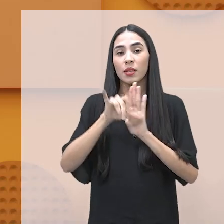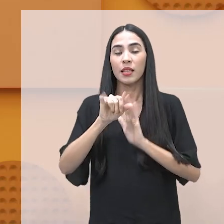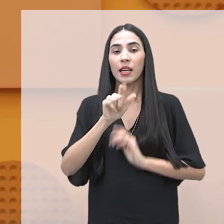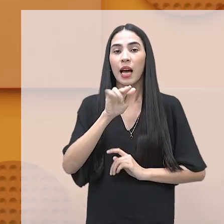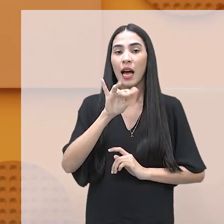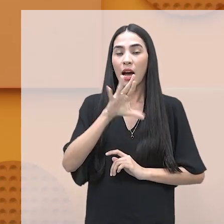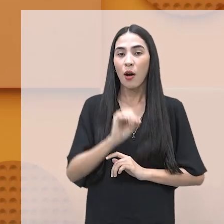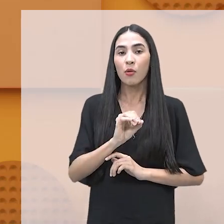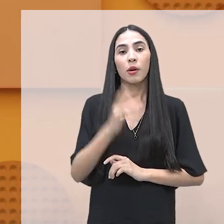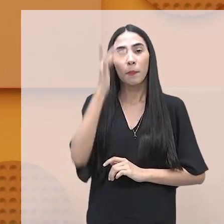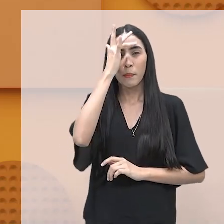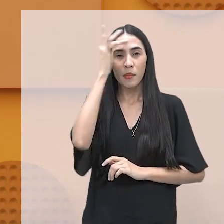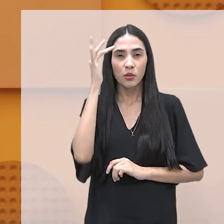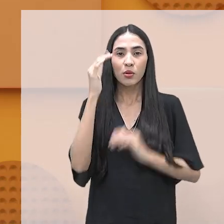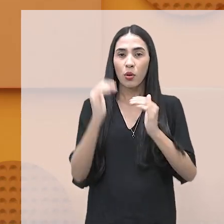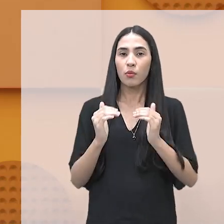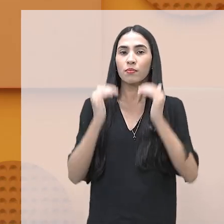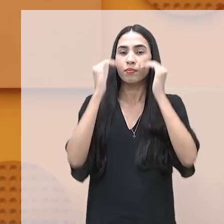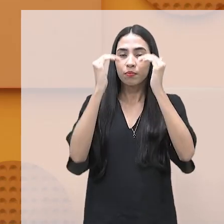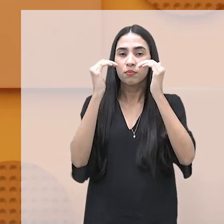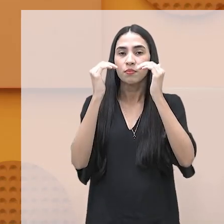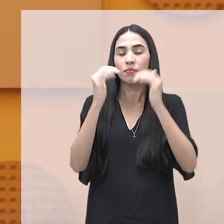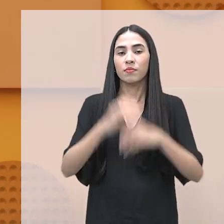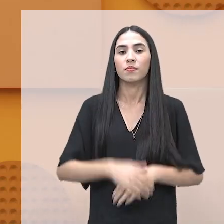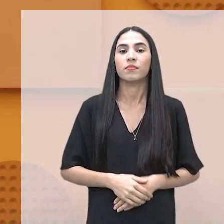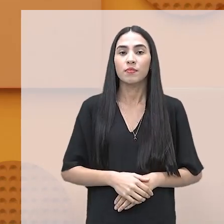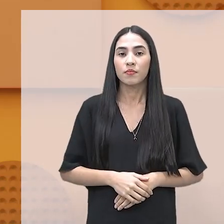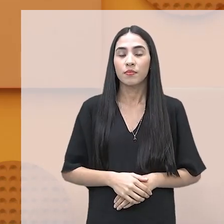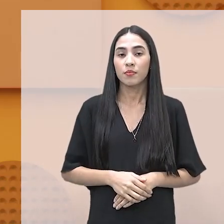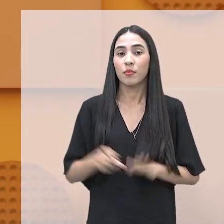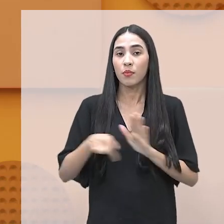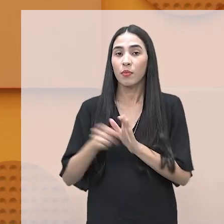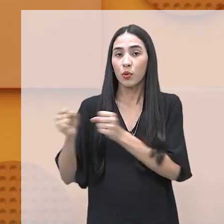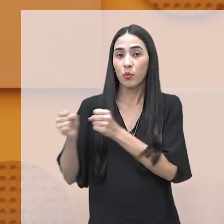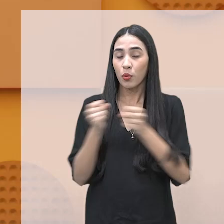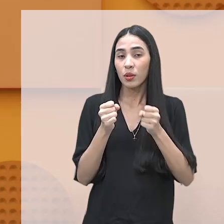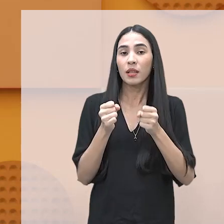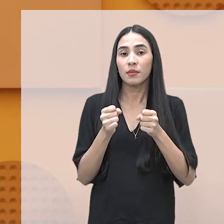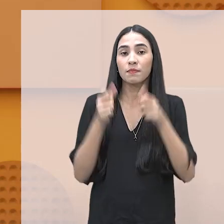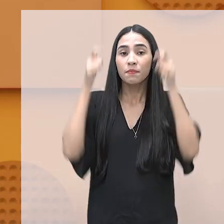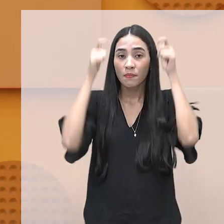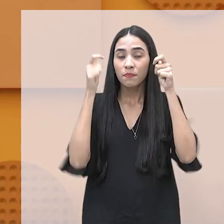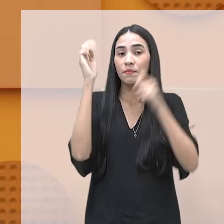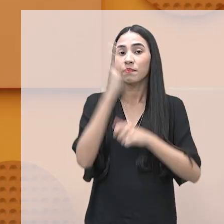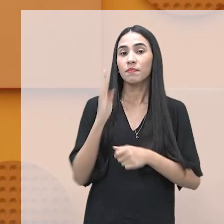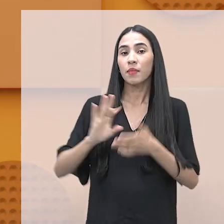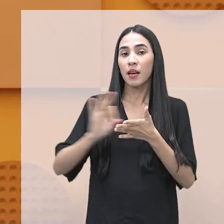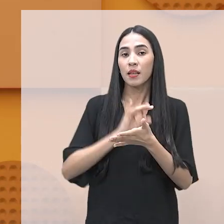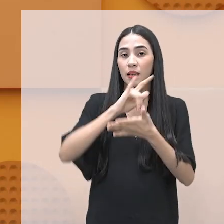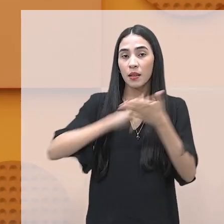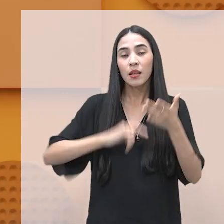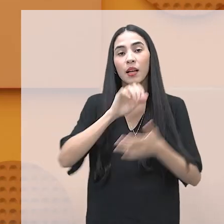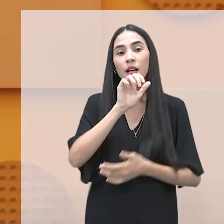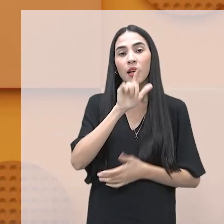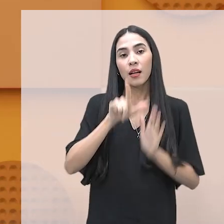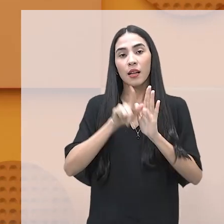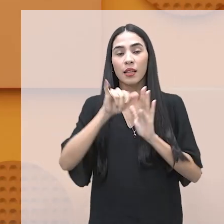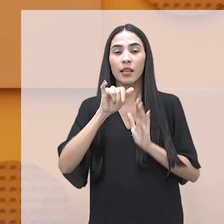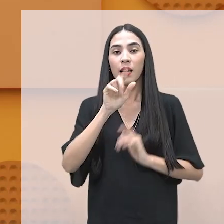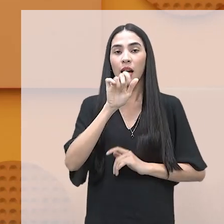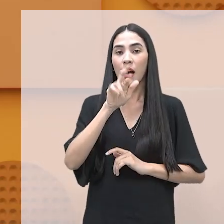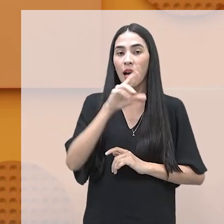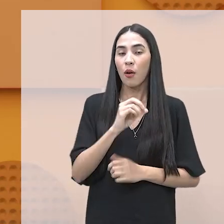Brasileiro. Uma das últimas ações efetivas do poder imperial brasileiro foi justamente assinar a Lei Áurea, que abolia